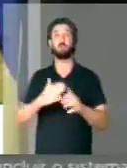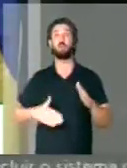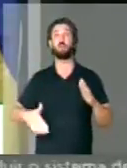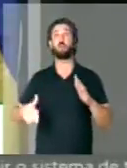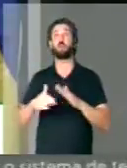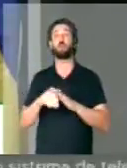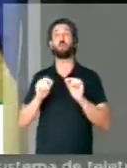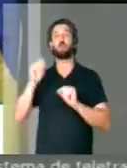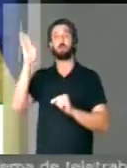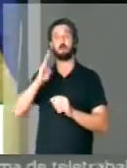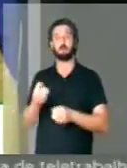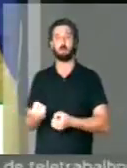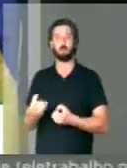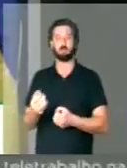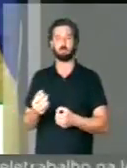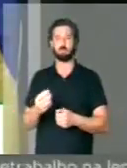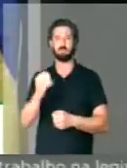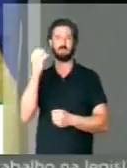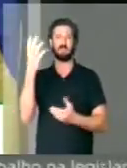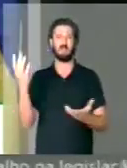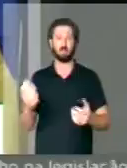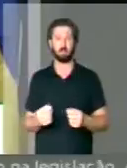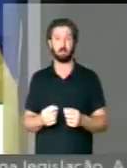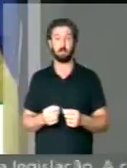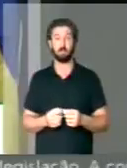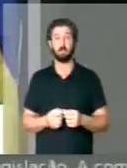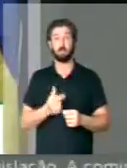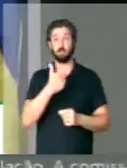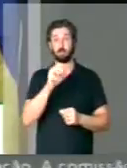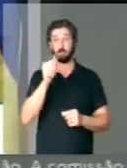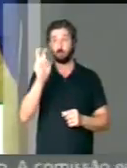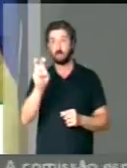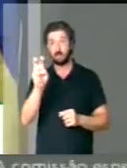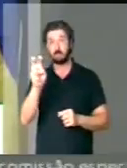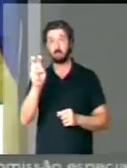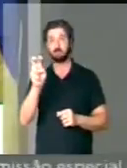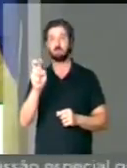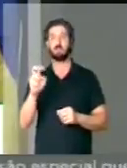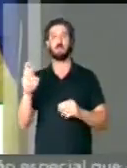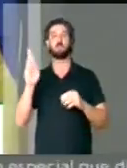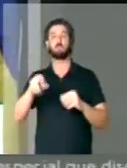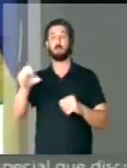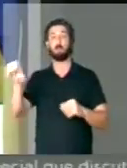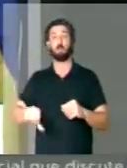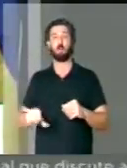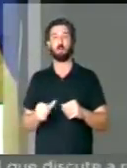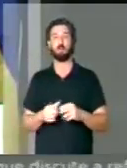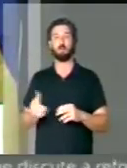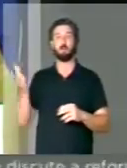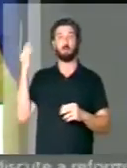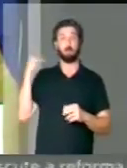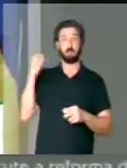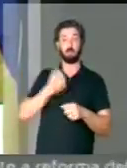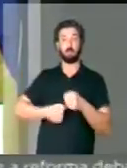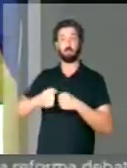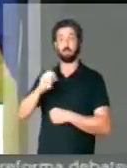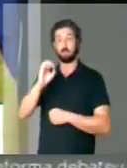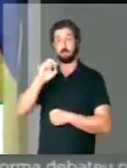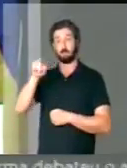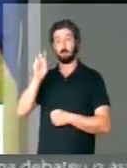riquezas produzidas no Brasil, quase nada. Quando chegou em 2015, o resultado foi pior. Nós que tínhamos tido no ano